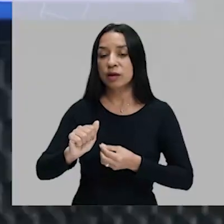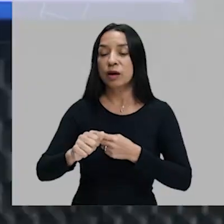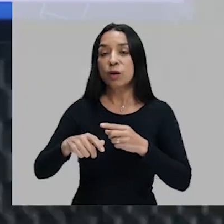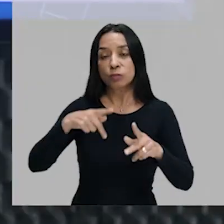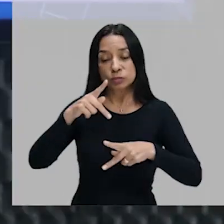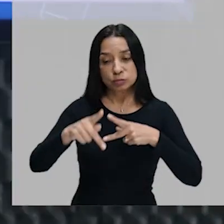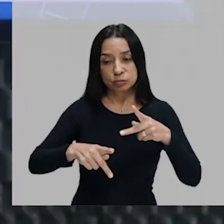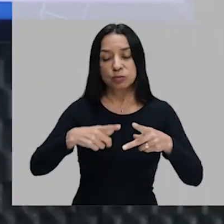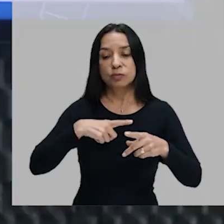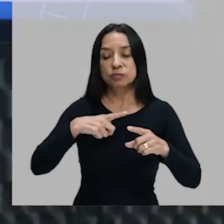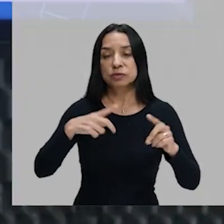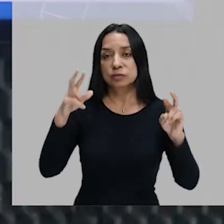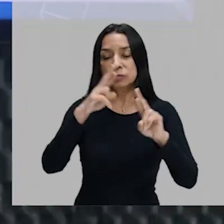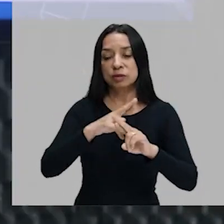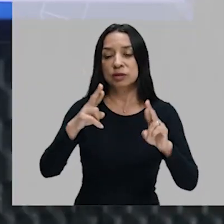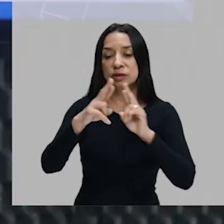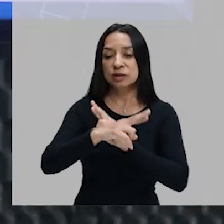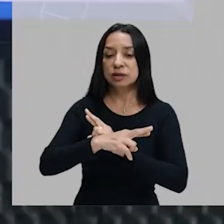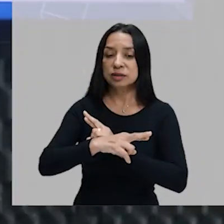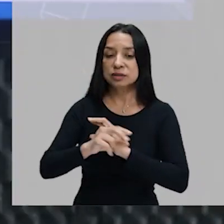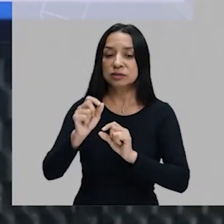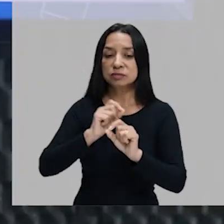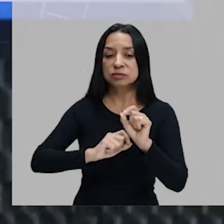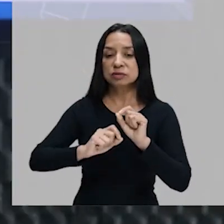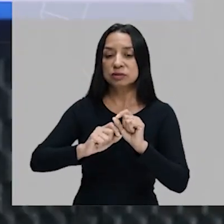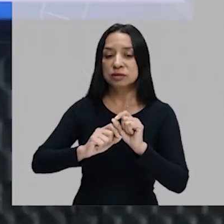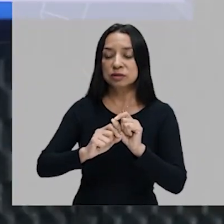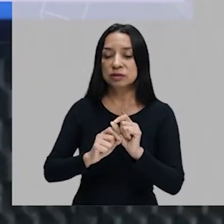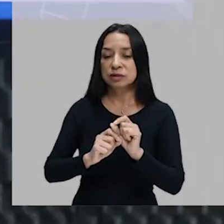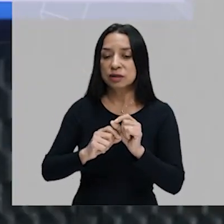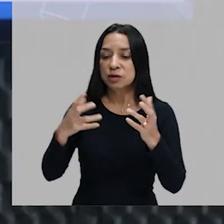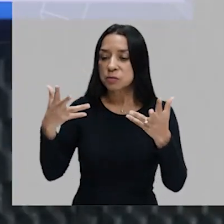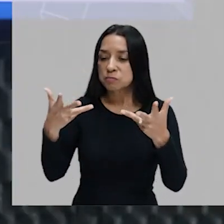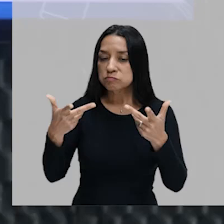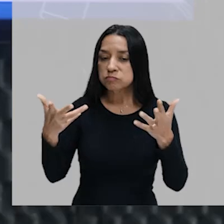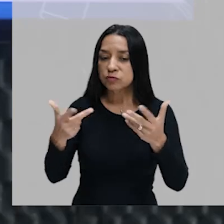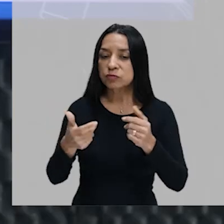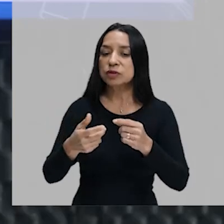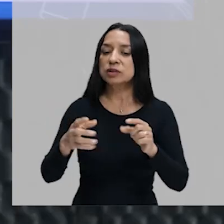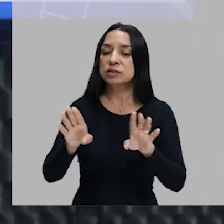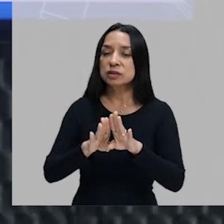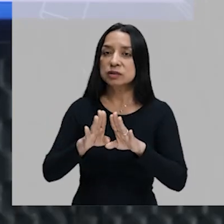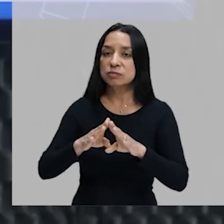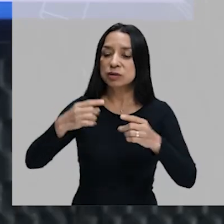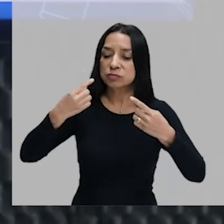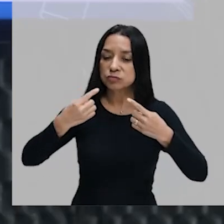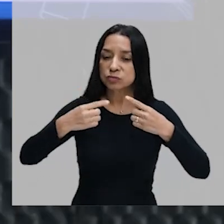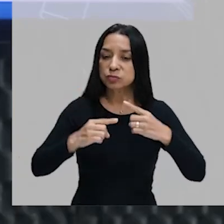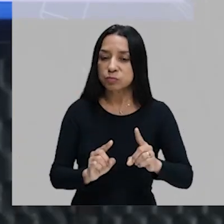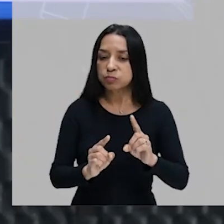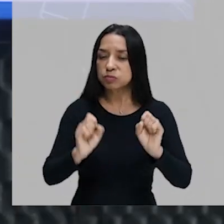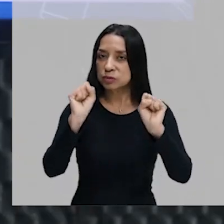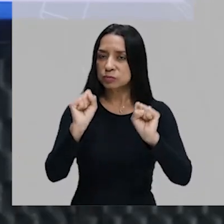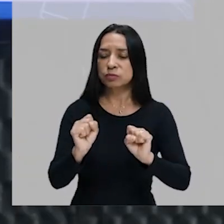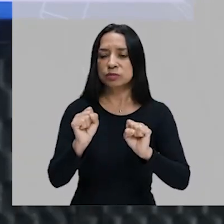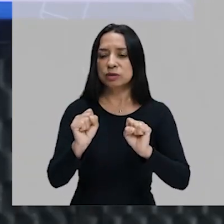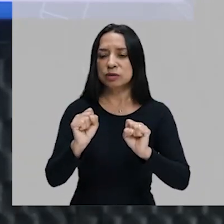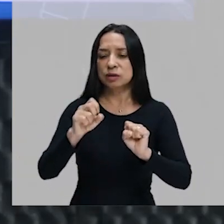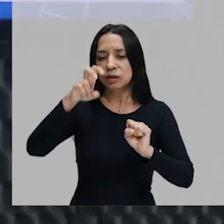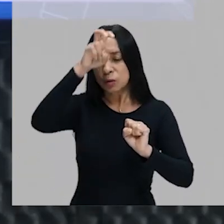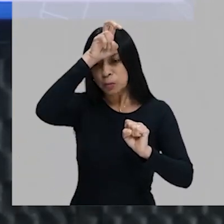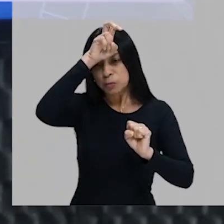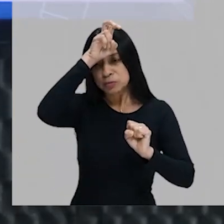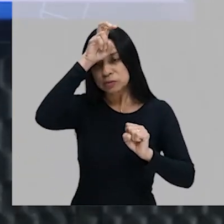tinham uma relação de influência mútua e ao mesmo tempo de disputa de poder com os